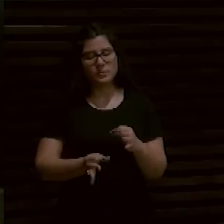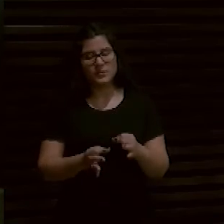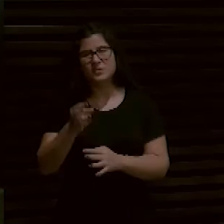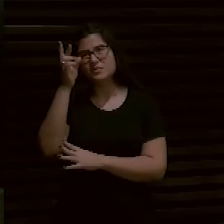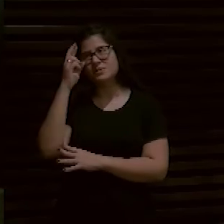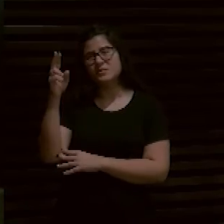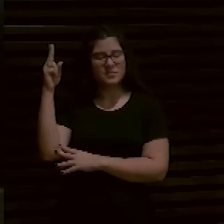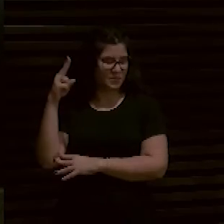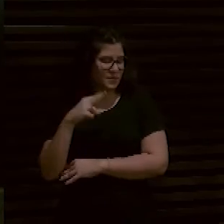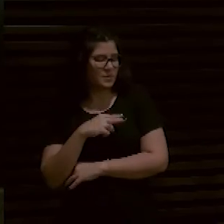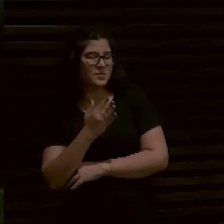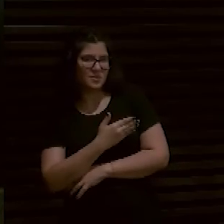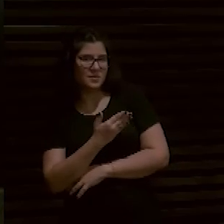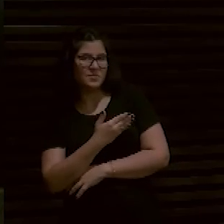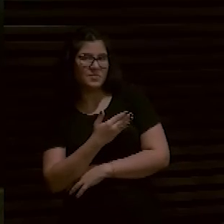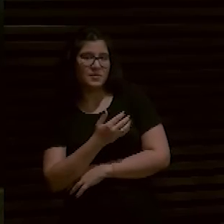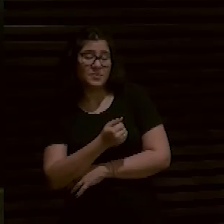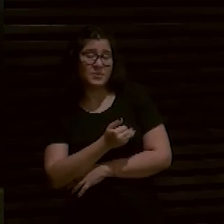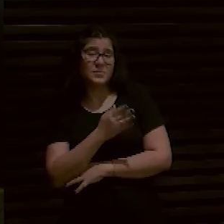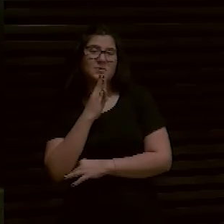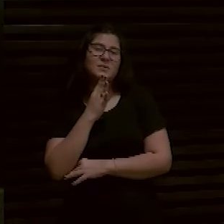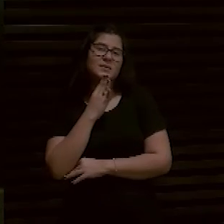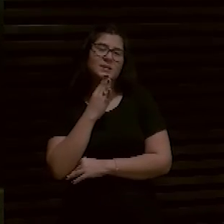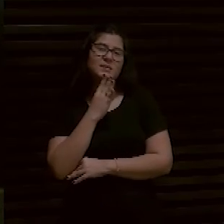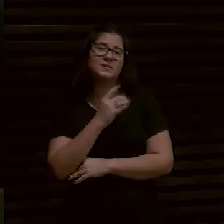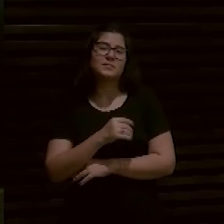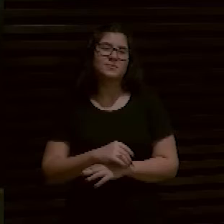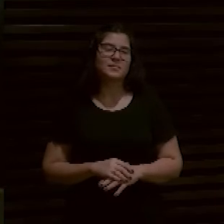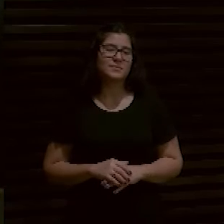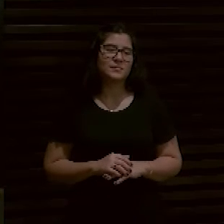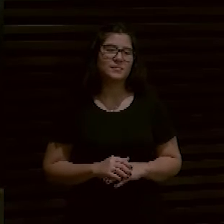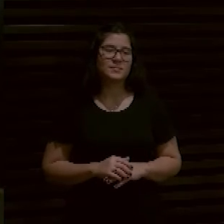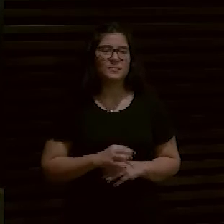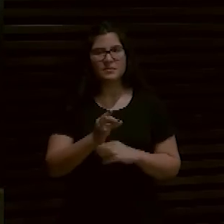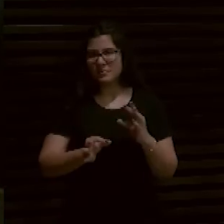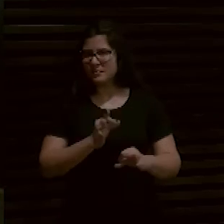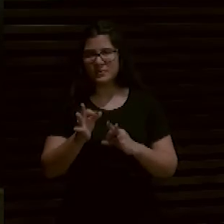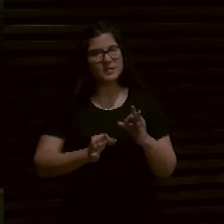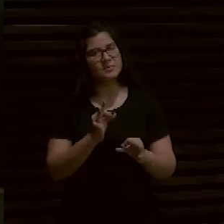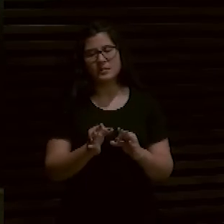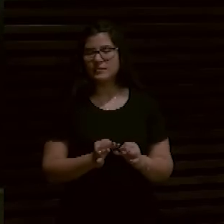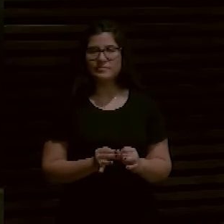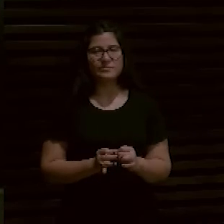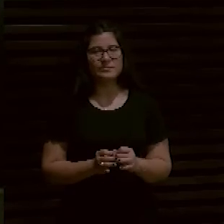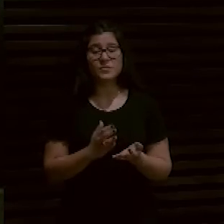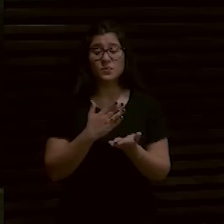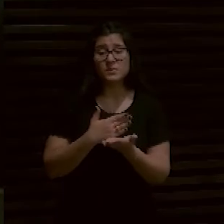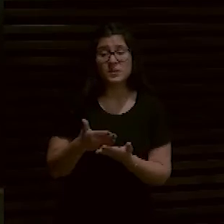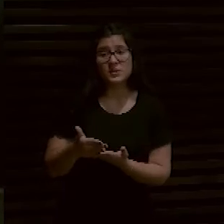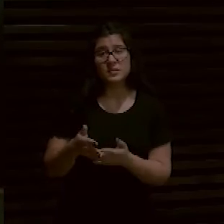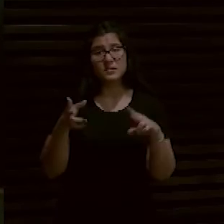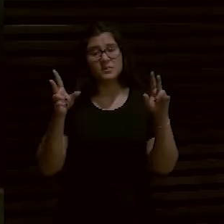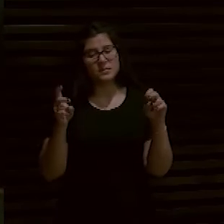conhece o meu coração. Jeremias, conhece o seu coração? Você ainda não está preparado, não. Está começando a ouvir a